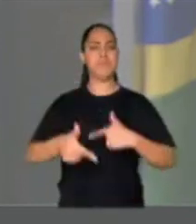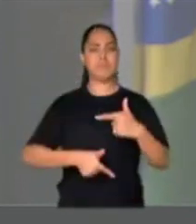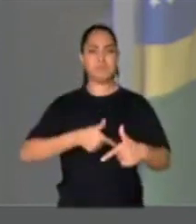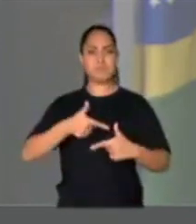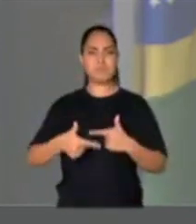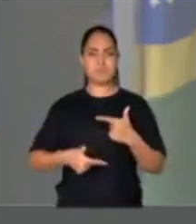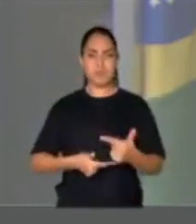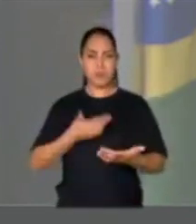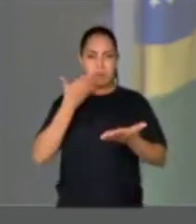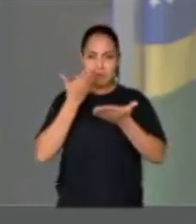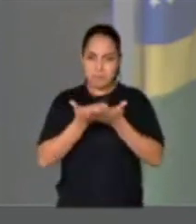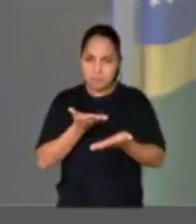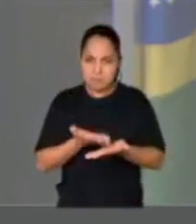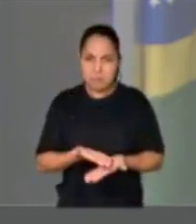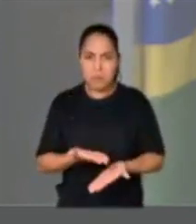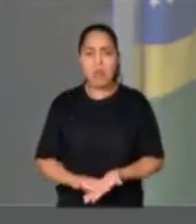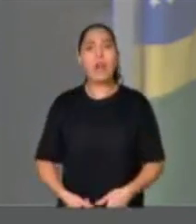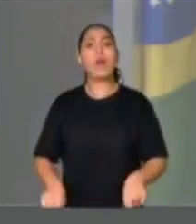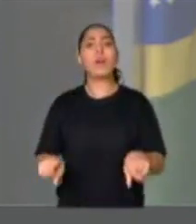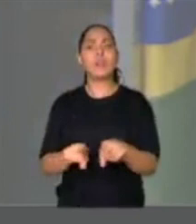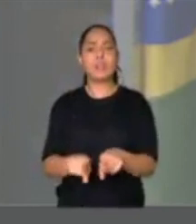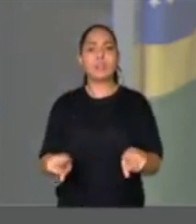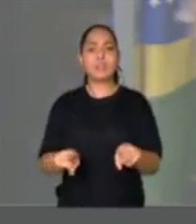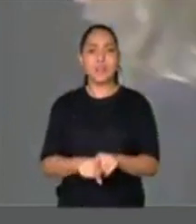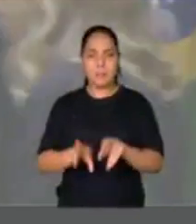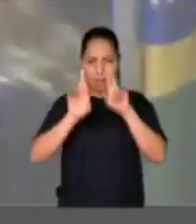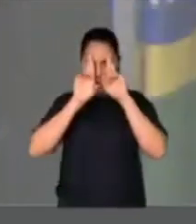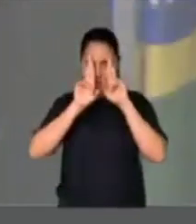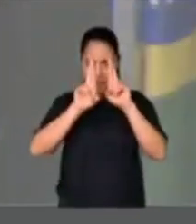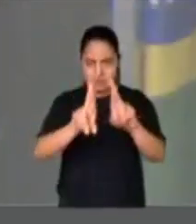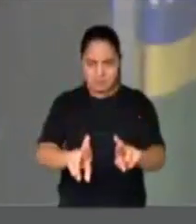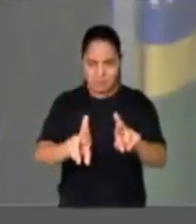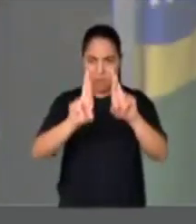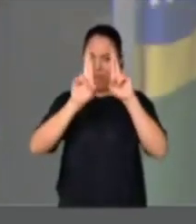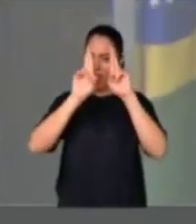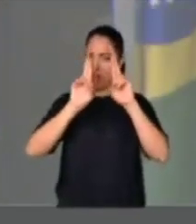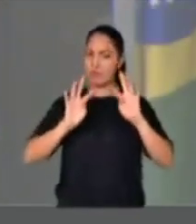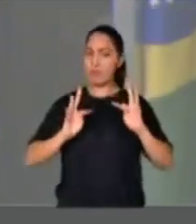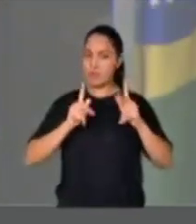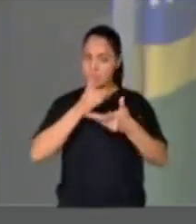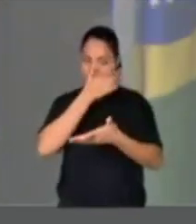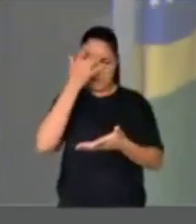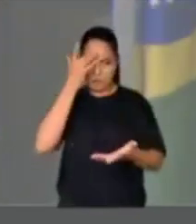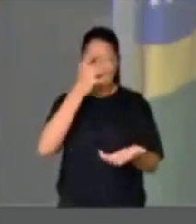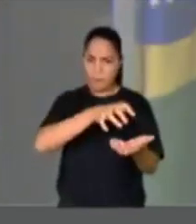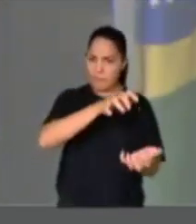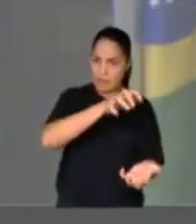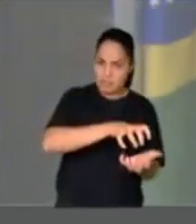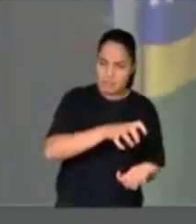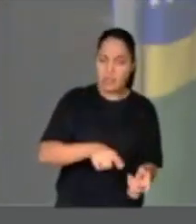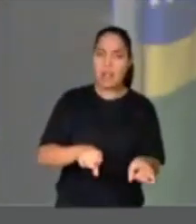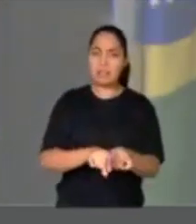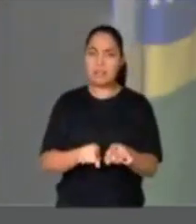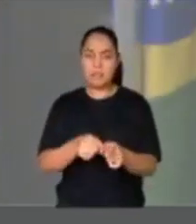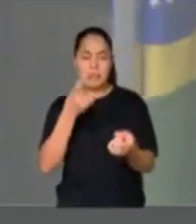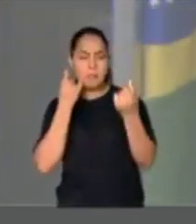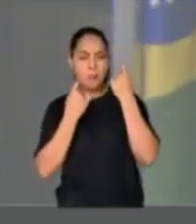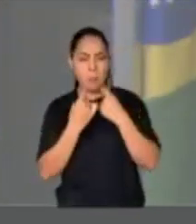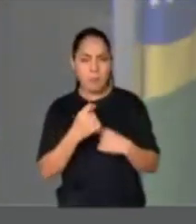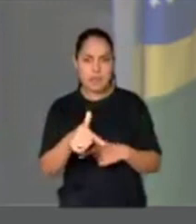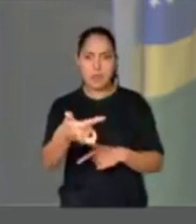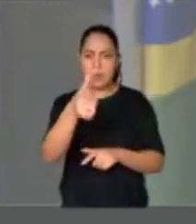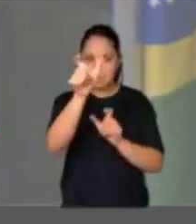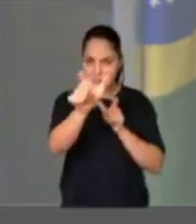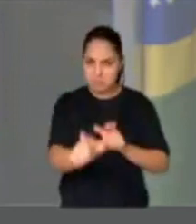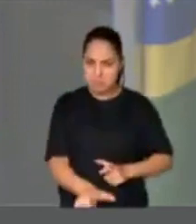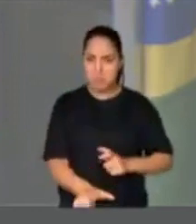do respeito aos mais velhos, do respeito ao próximo, da preocupação com o próximo. Tive a honra de, a convite